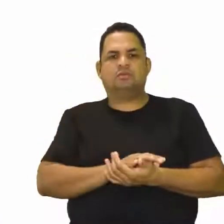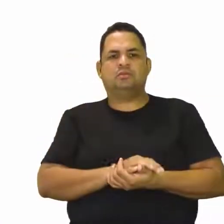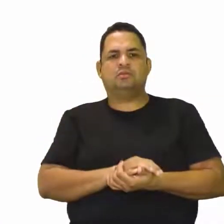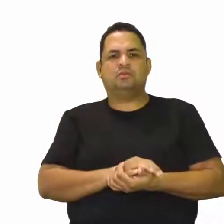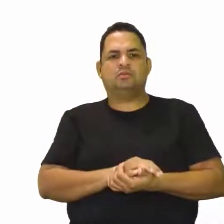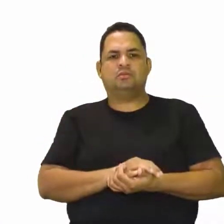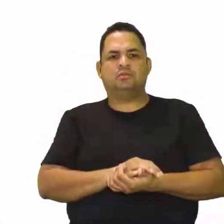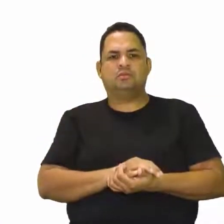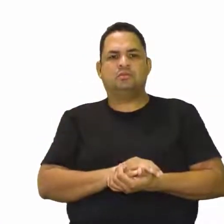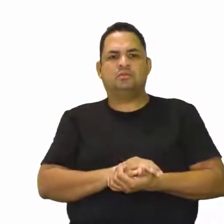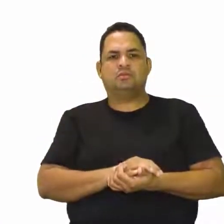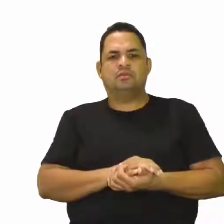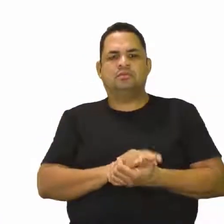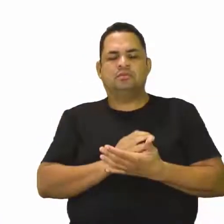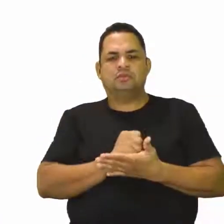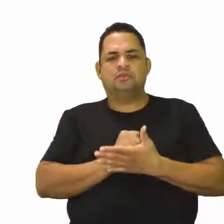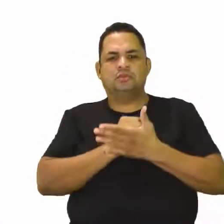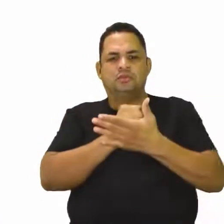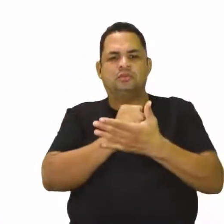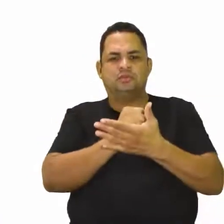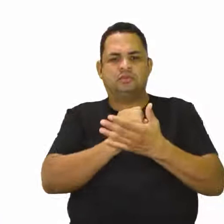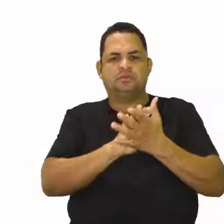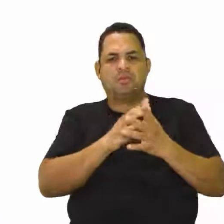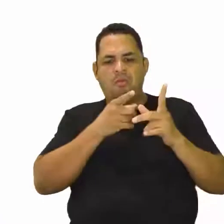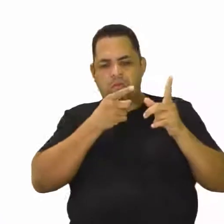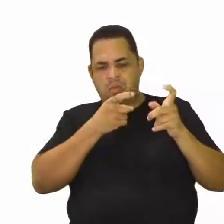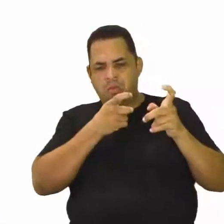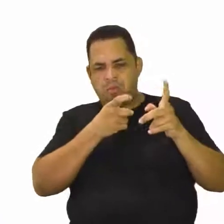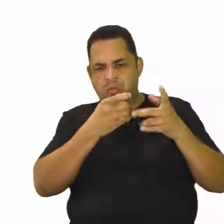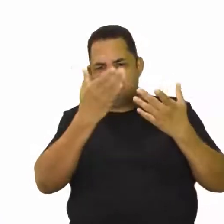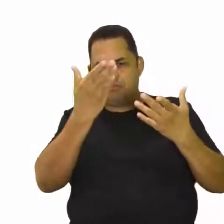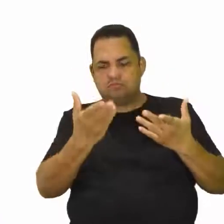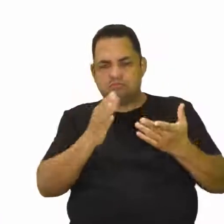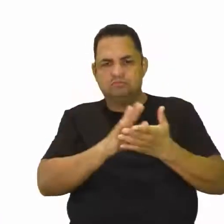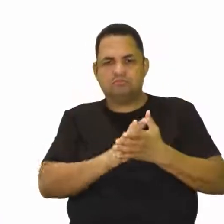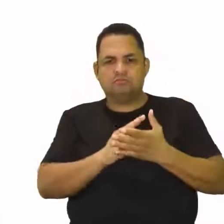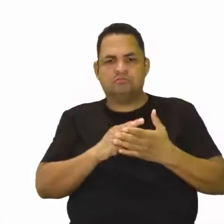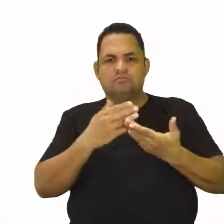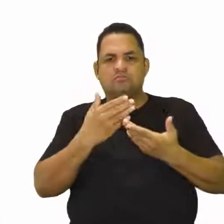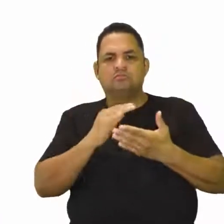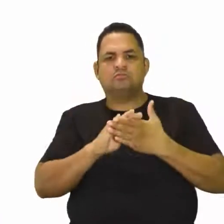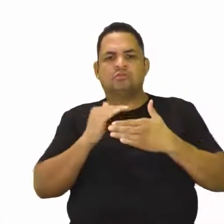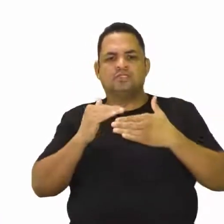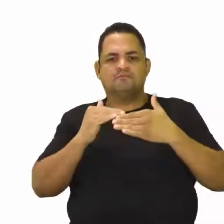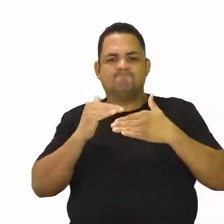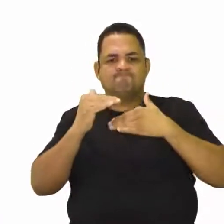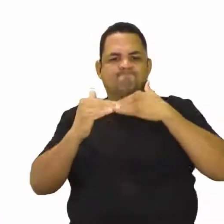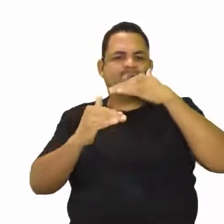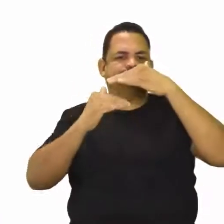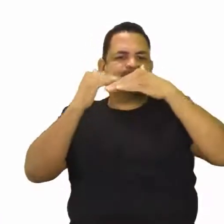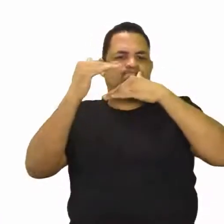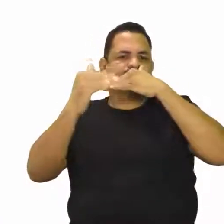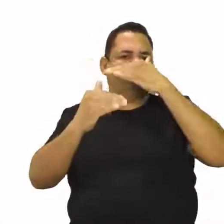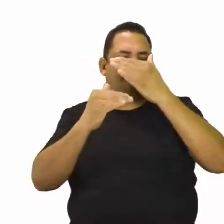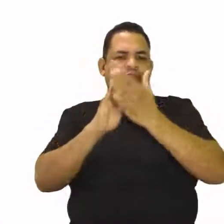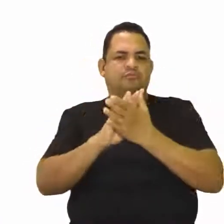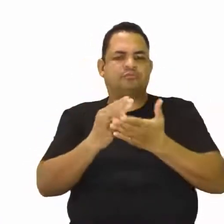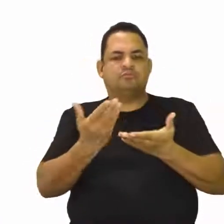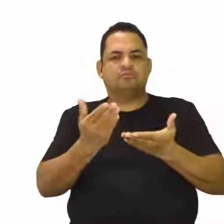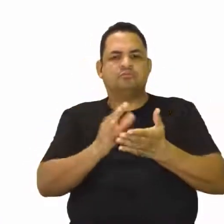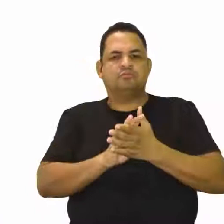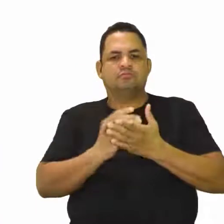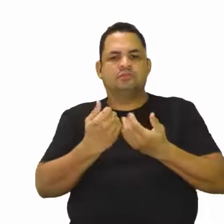uma contribuição na questão bélica, nesse progresso, nesse avanço, na tentativa